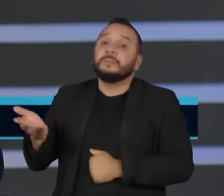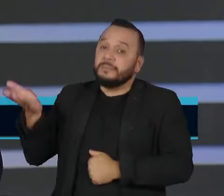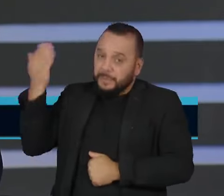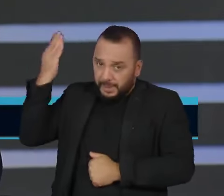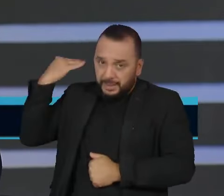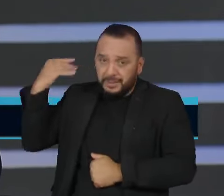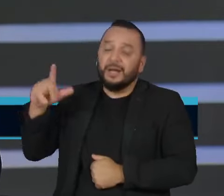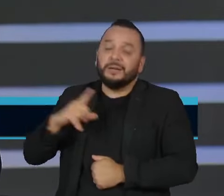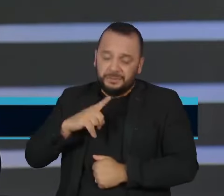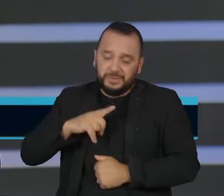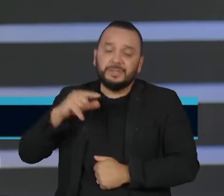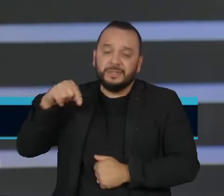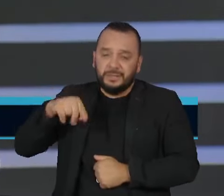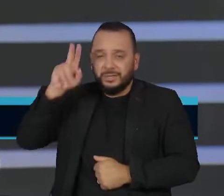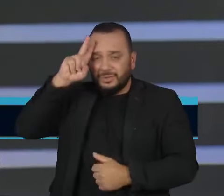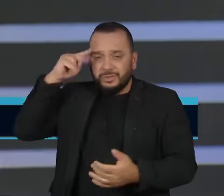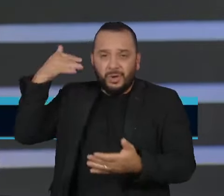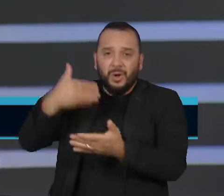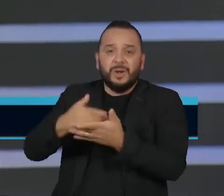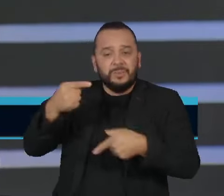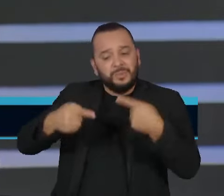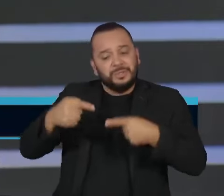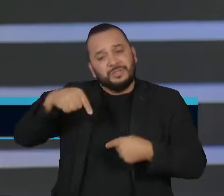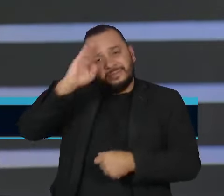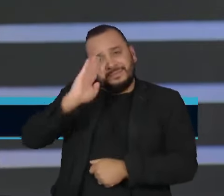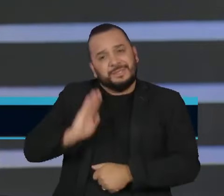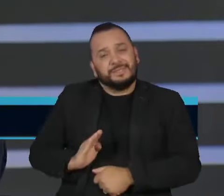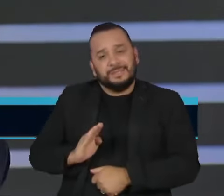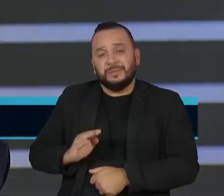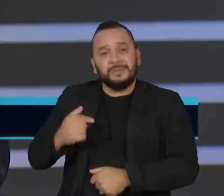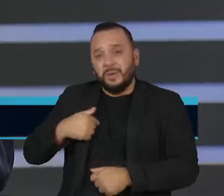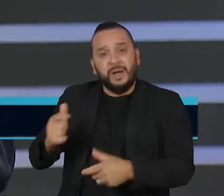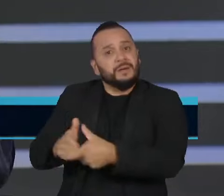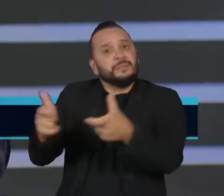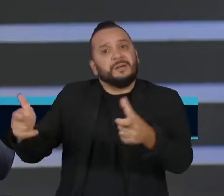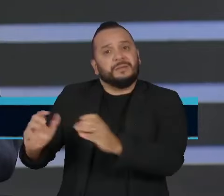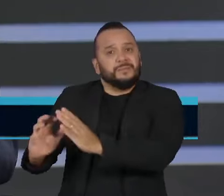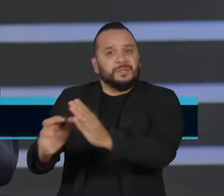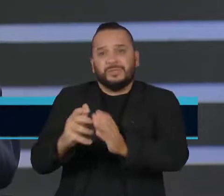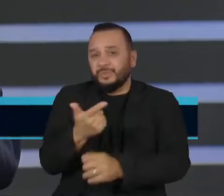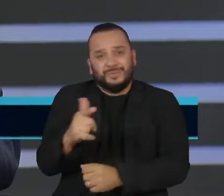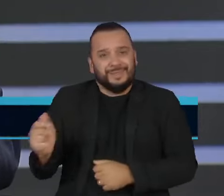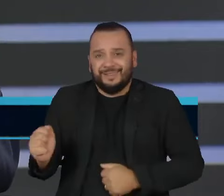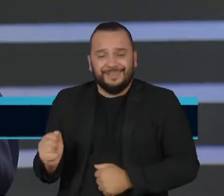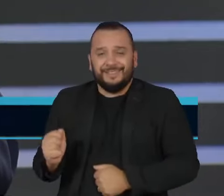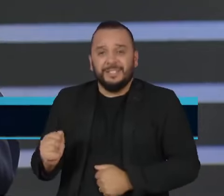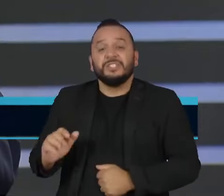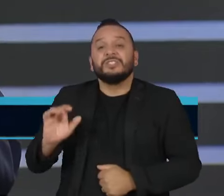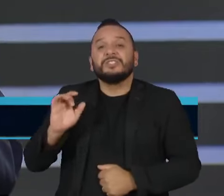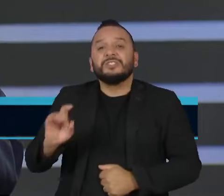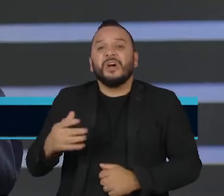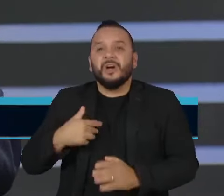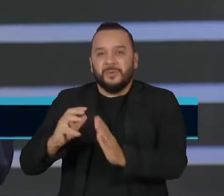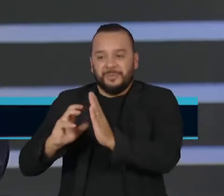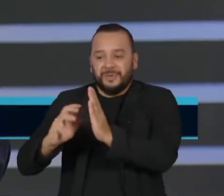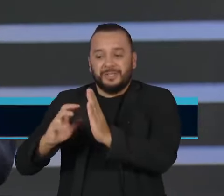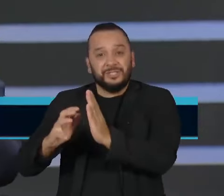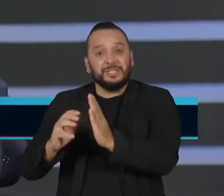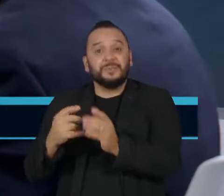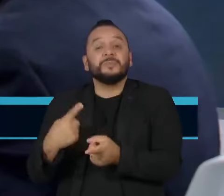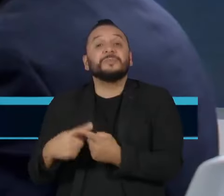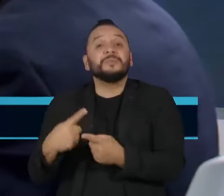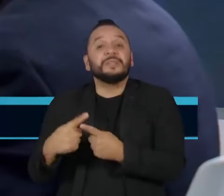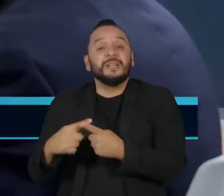história política partidária brasileira né mas não temos Então os os partidos servem por a cada do anos nas